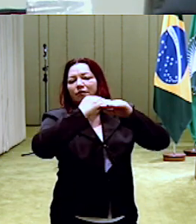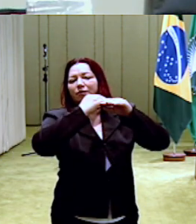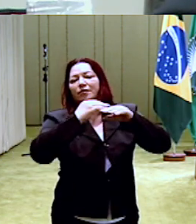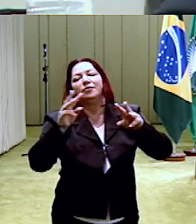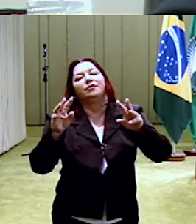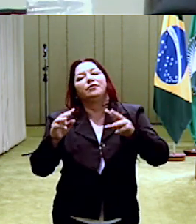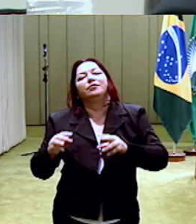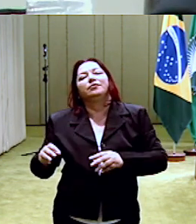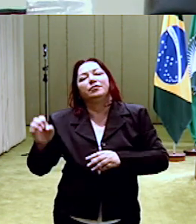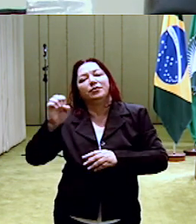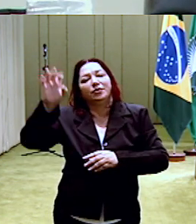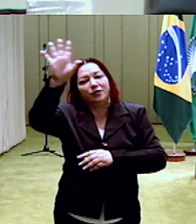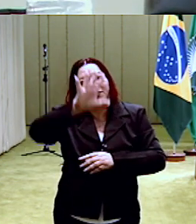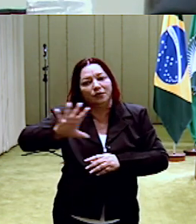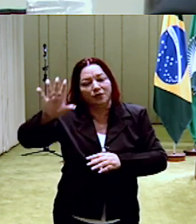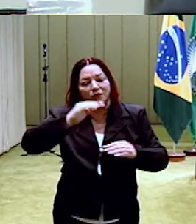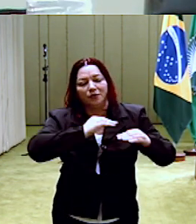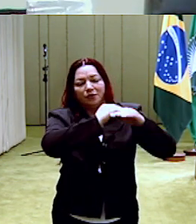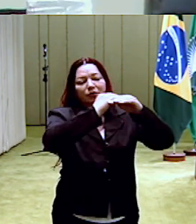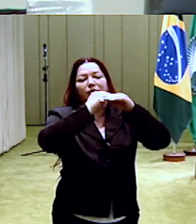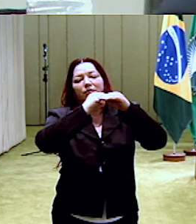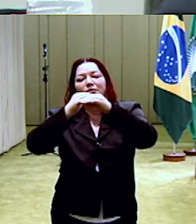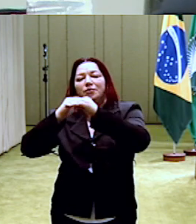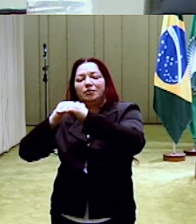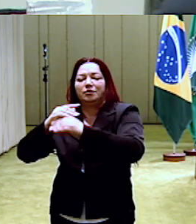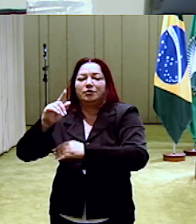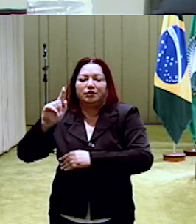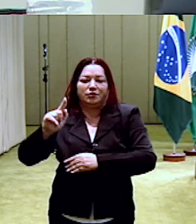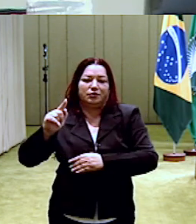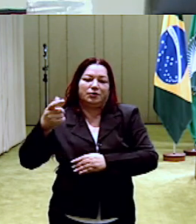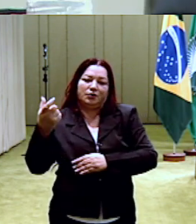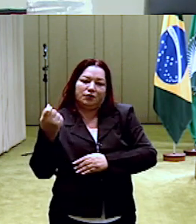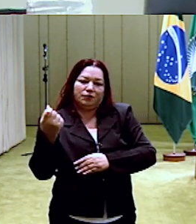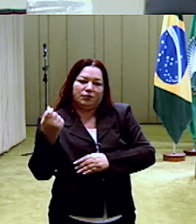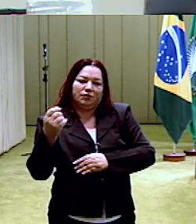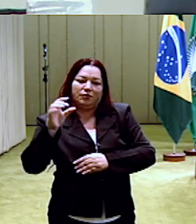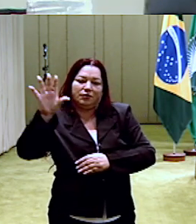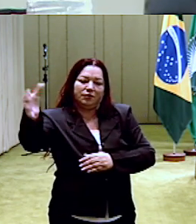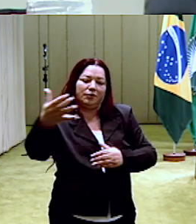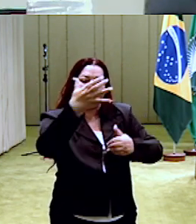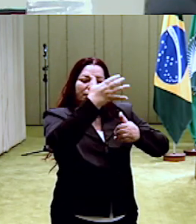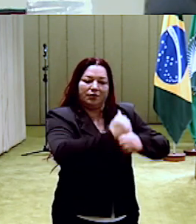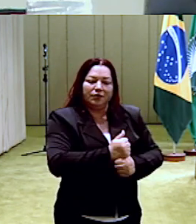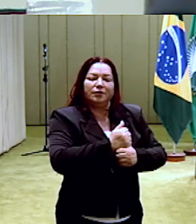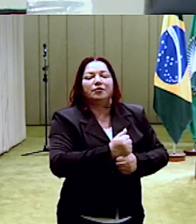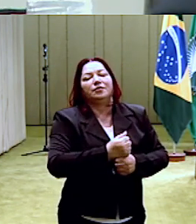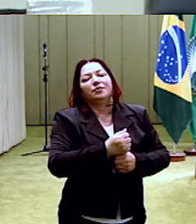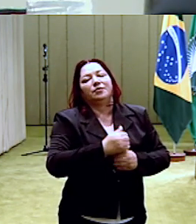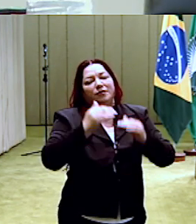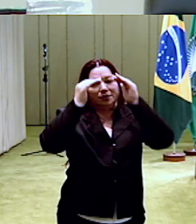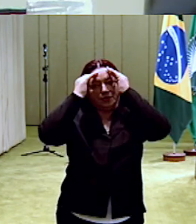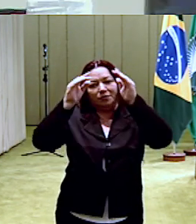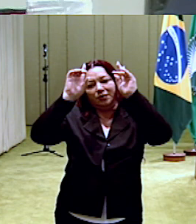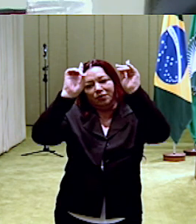União Europeia, e entendemos que o G20 também pode ser um fórum que priorize a conformação de uma economia global que